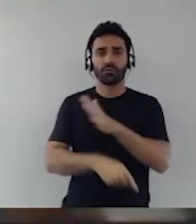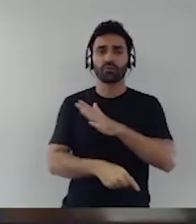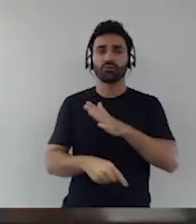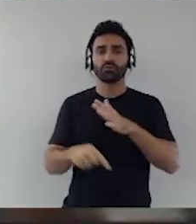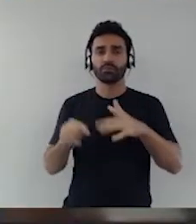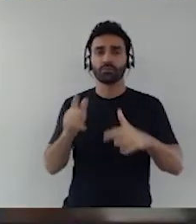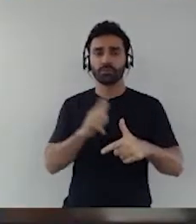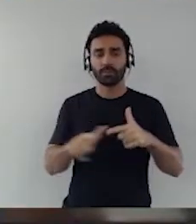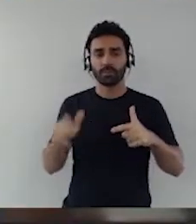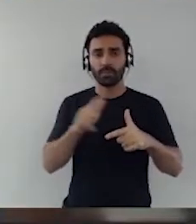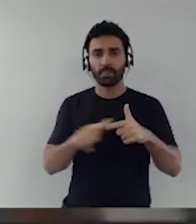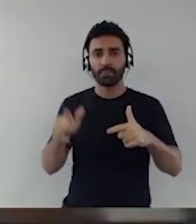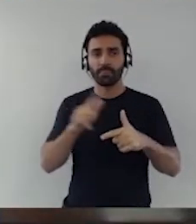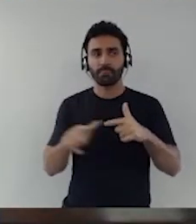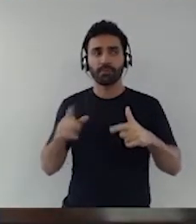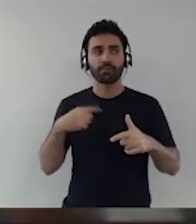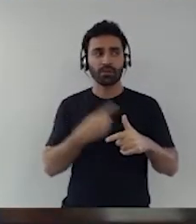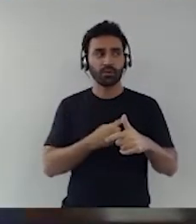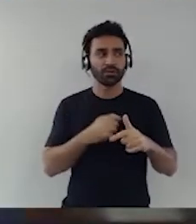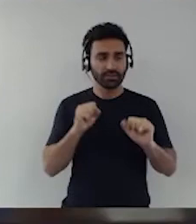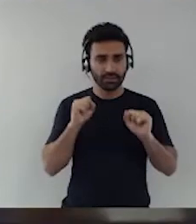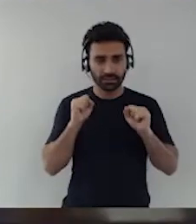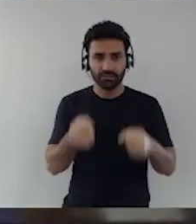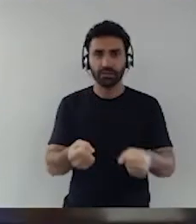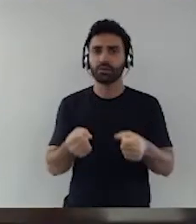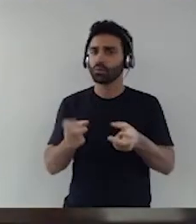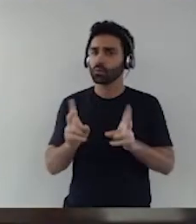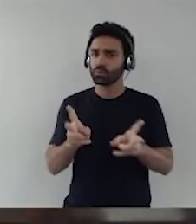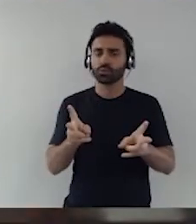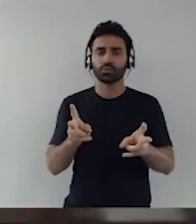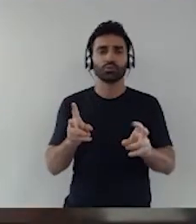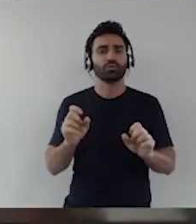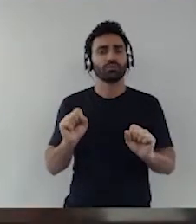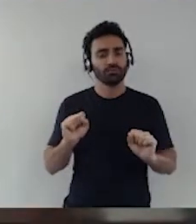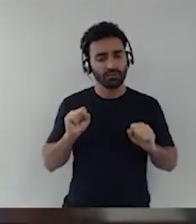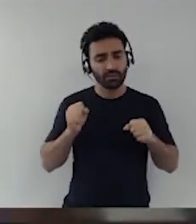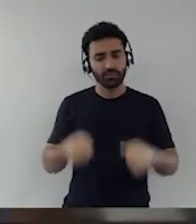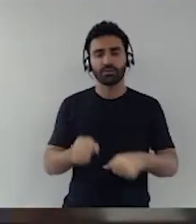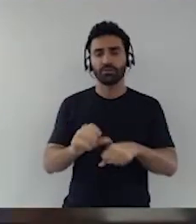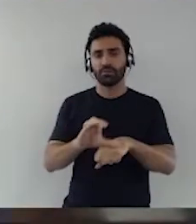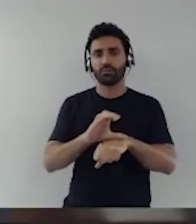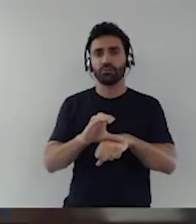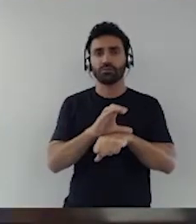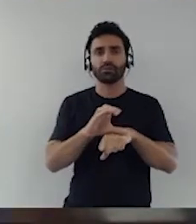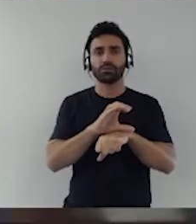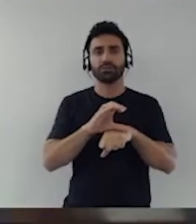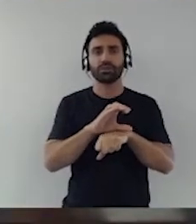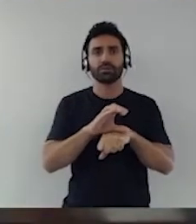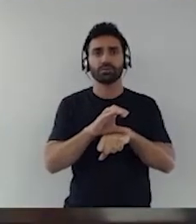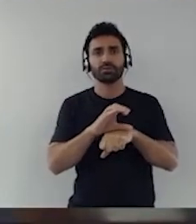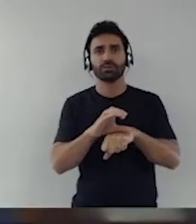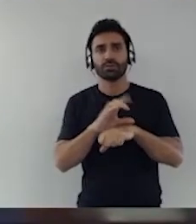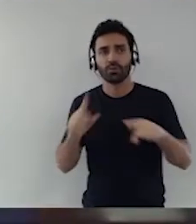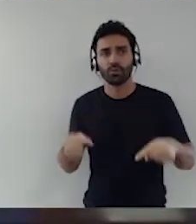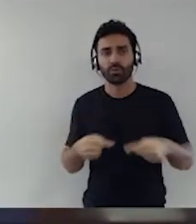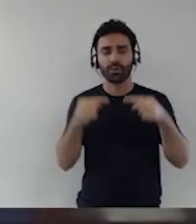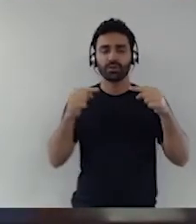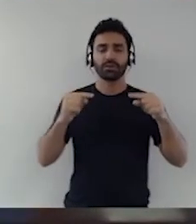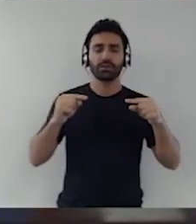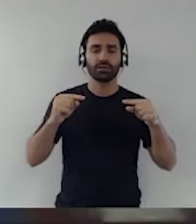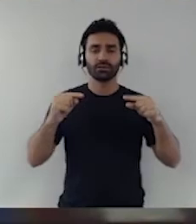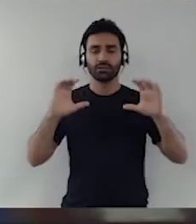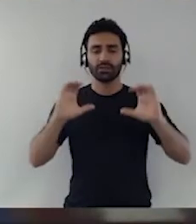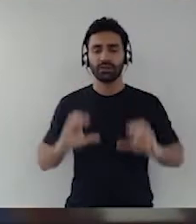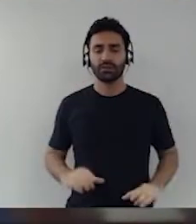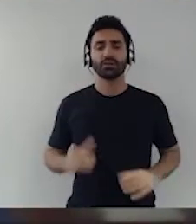cima daquilo que nós defendemos e seguimos defendendo, a nossa Constituição Federal como uma carta cidadã, e que trouxe um